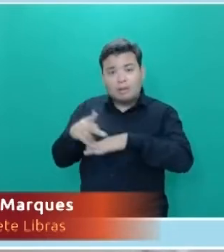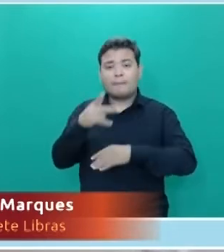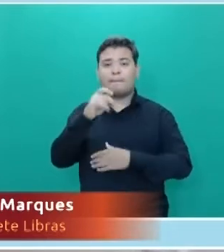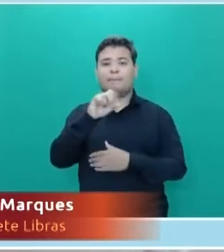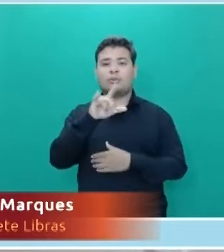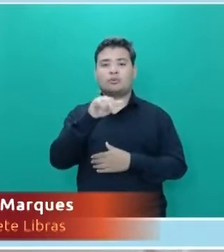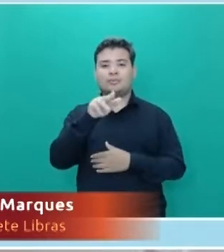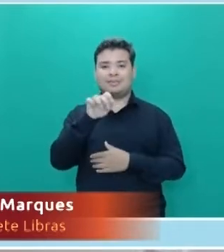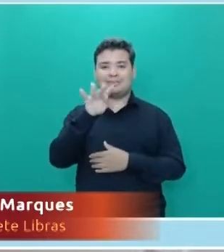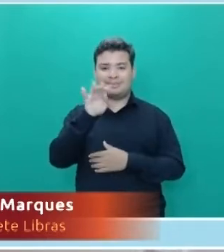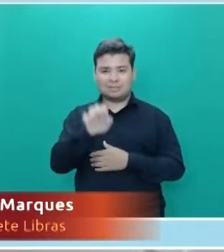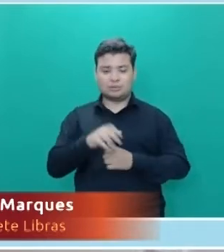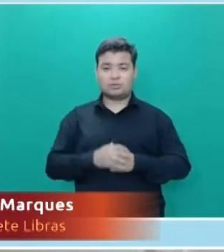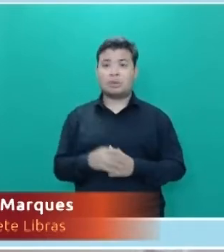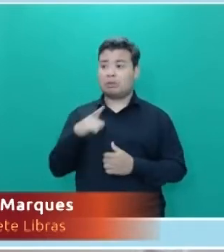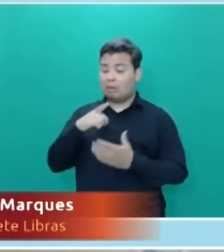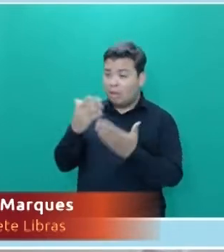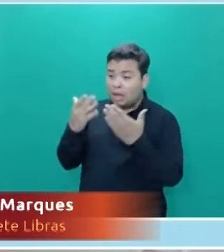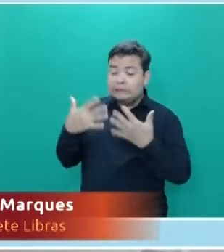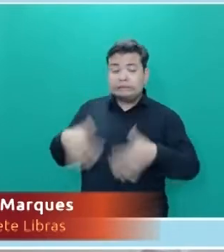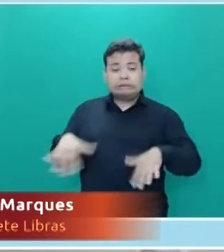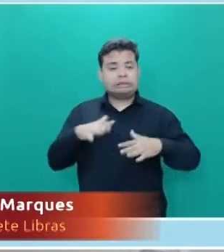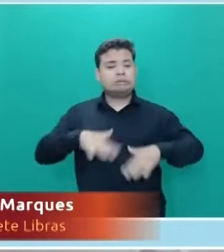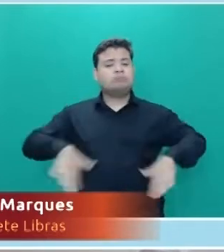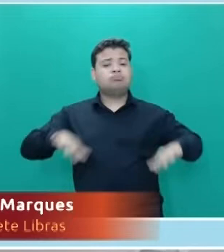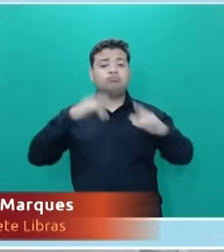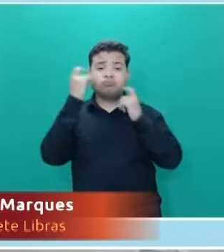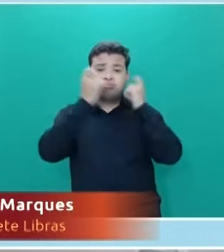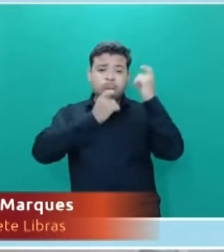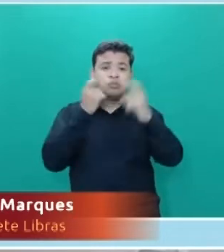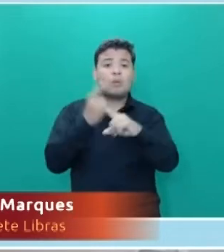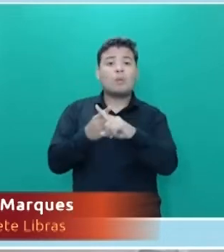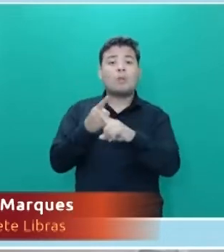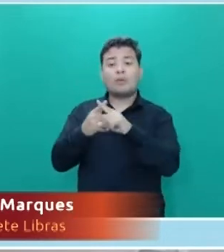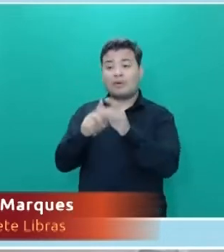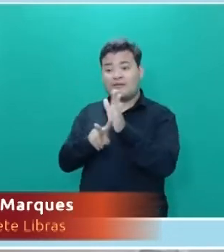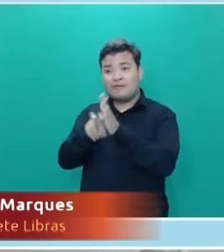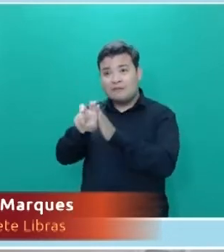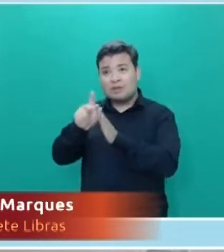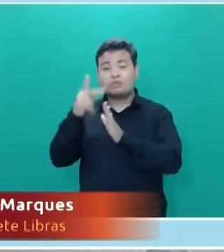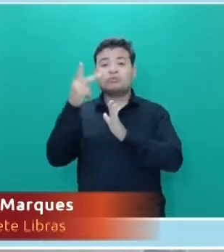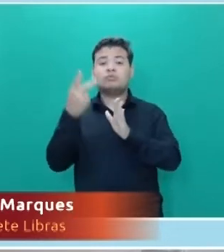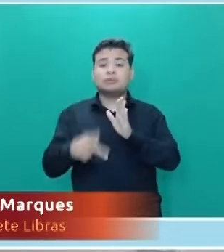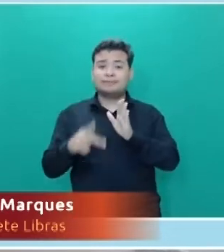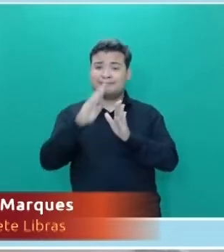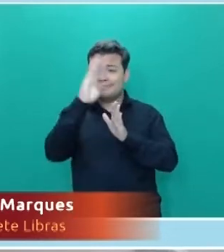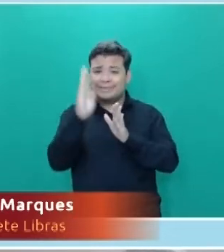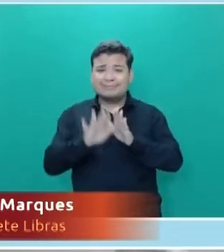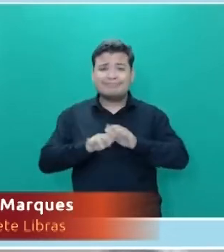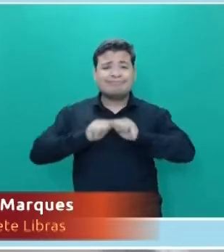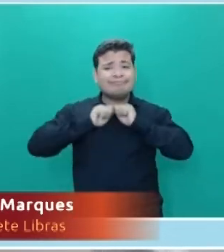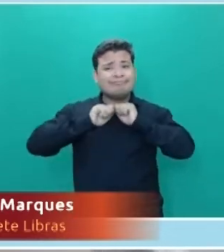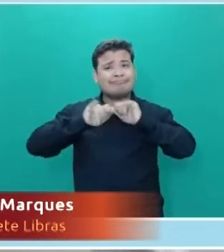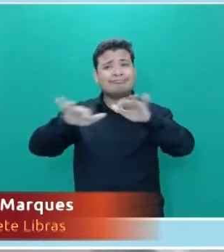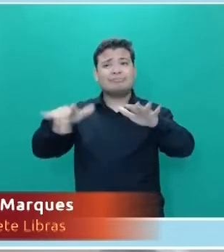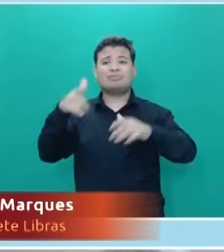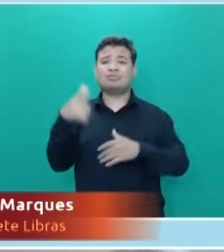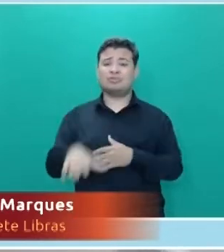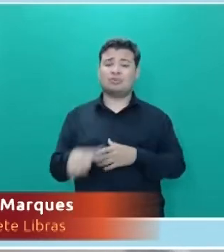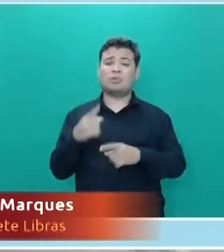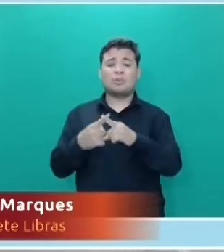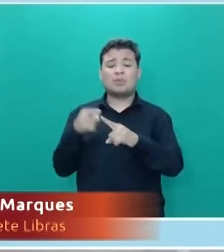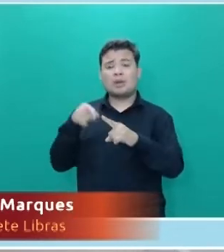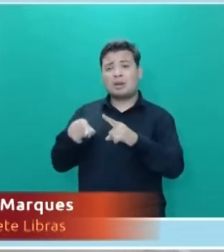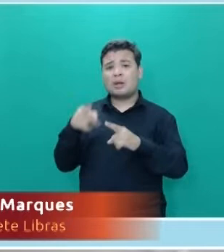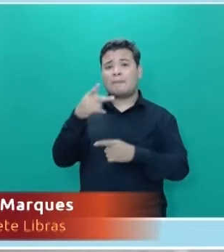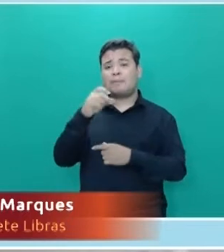muita preocupação com a possível reintrodução do vírus no Brasil, país que não detecta casos confirmados de